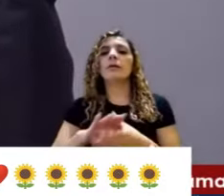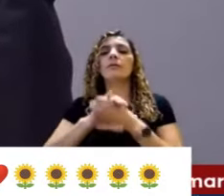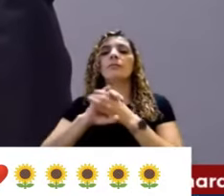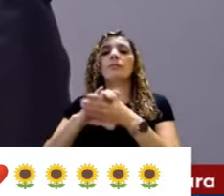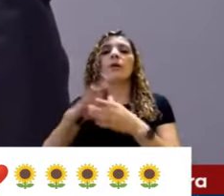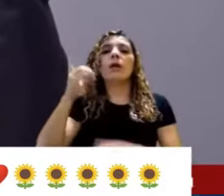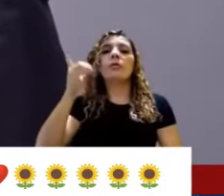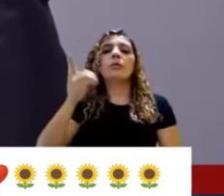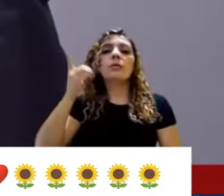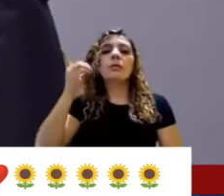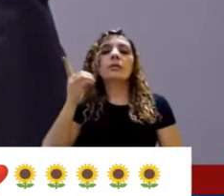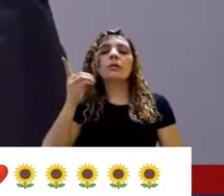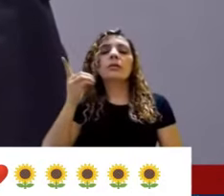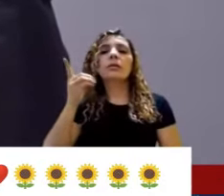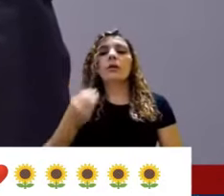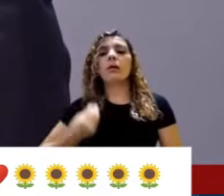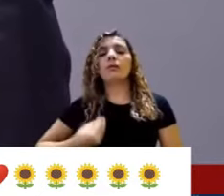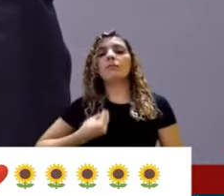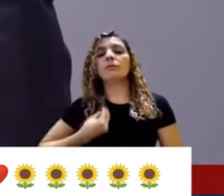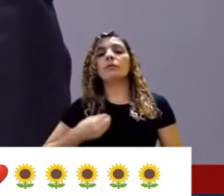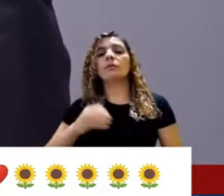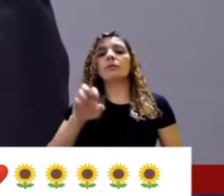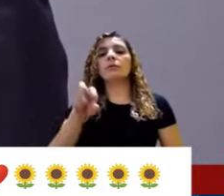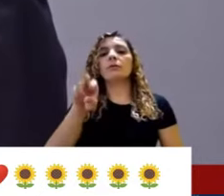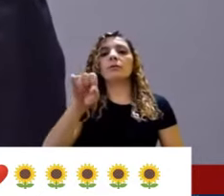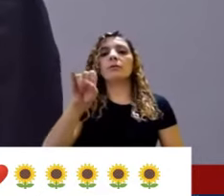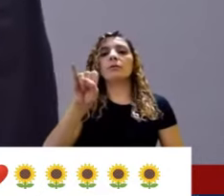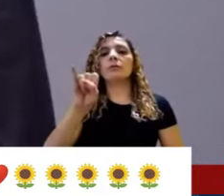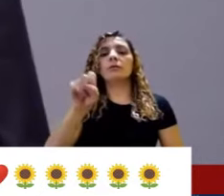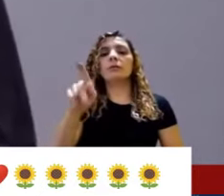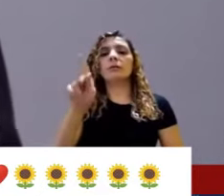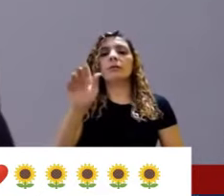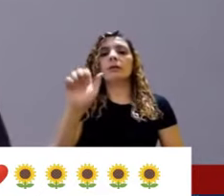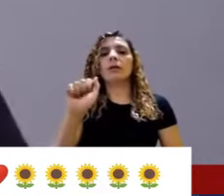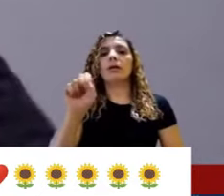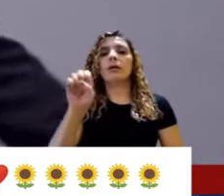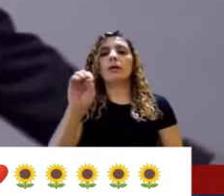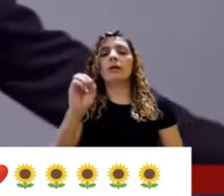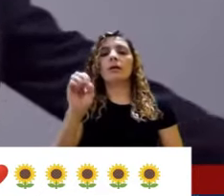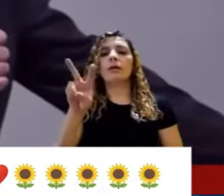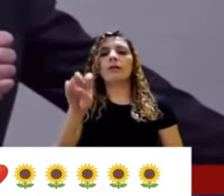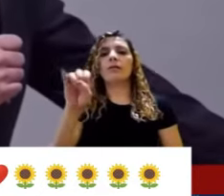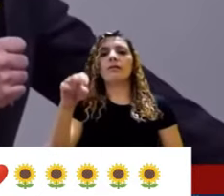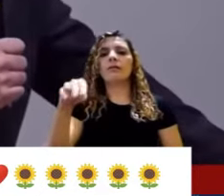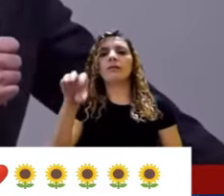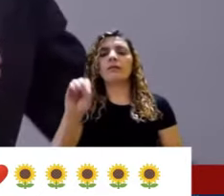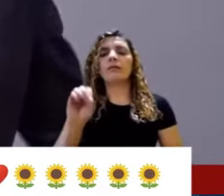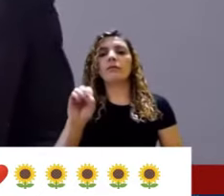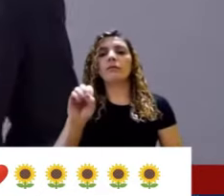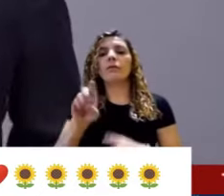deputados, deputada Érica, deputado Elvino, deputado Chico Vigilante, deputado Vadi.